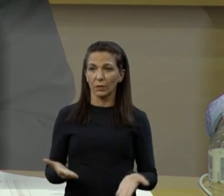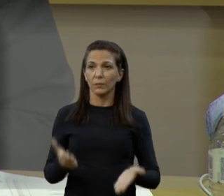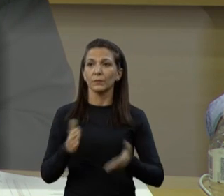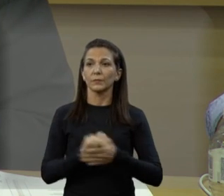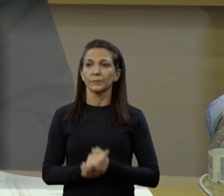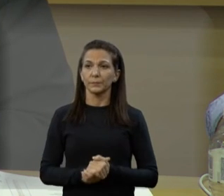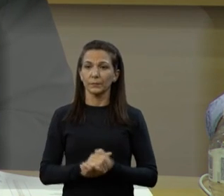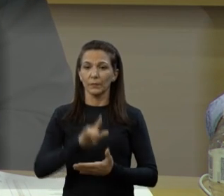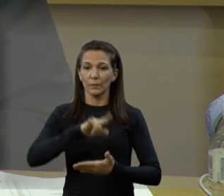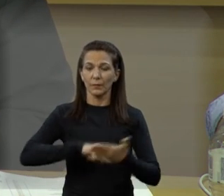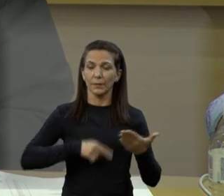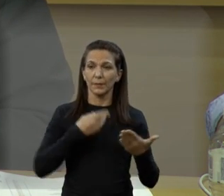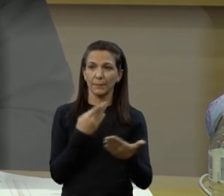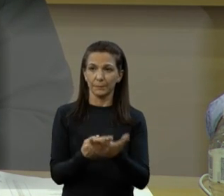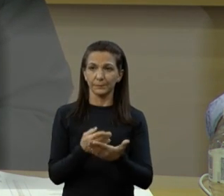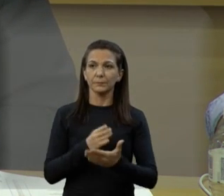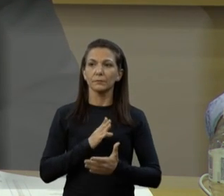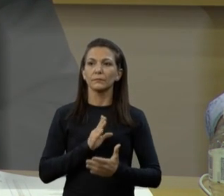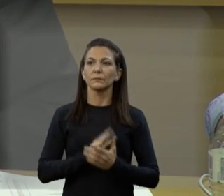grande expediente